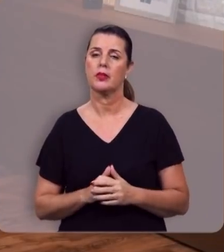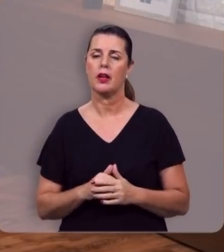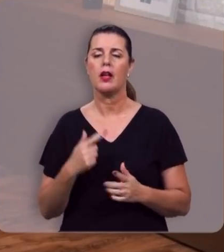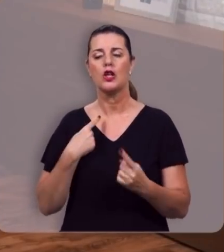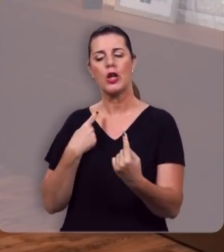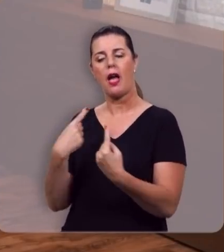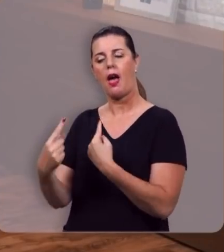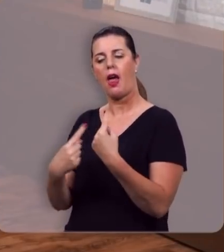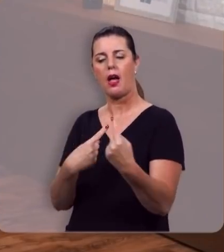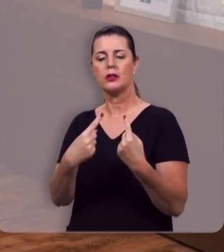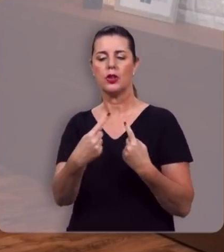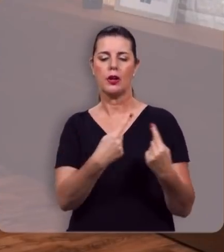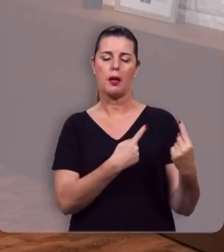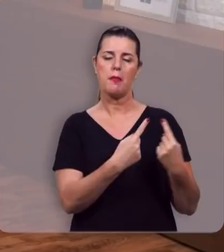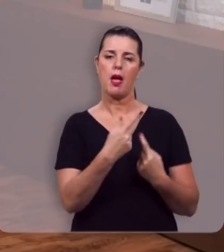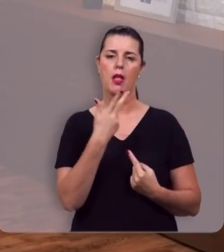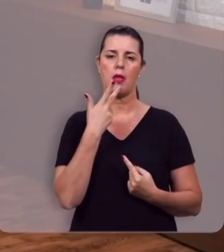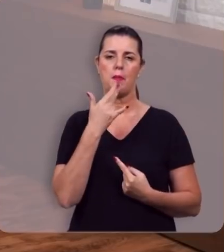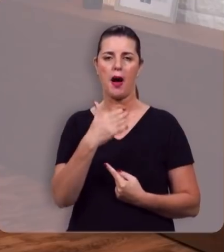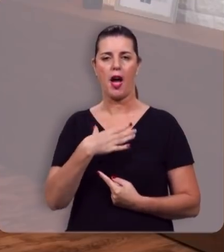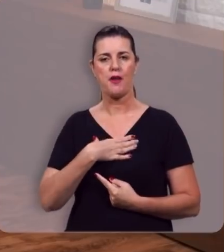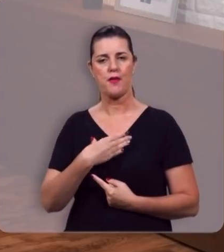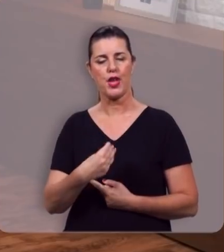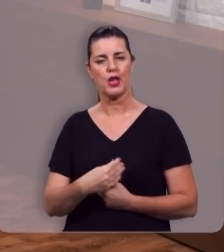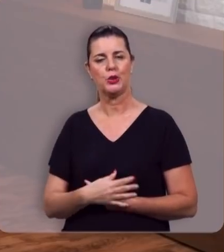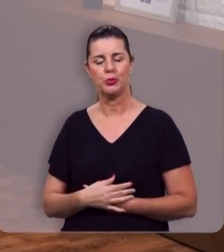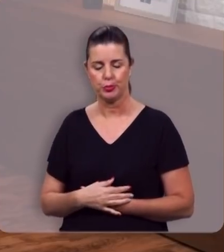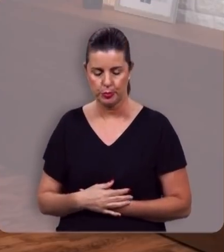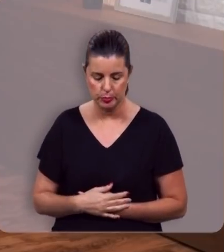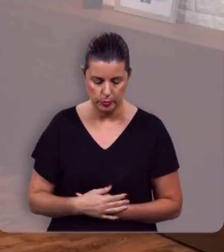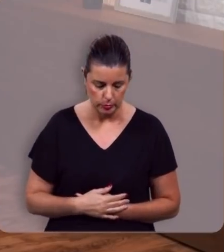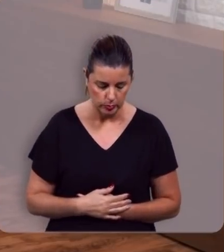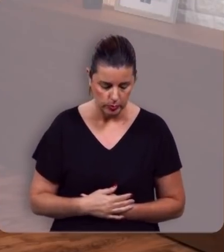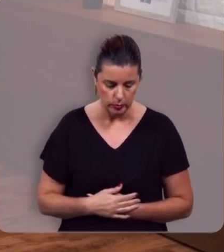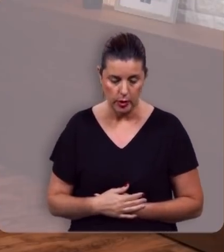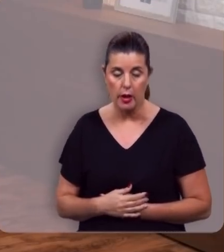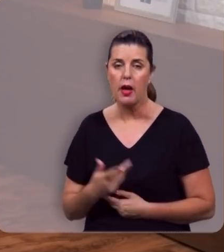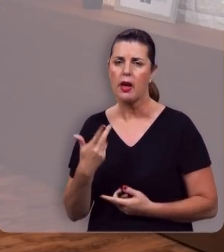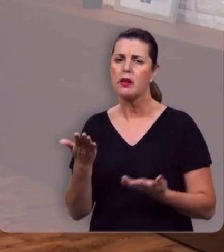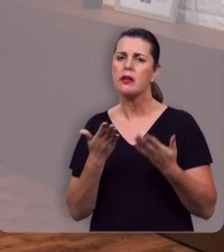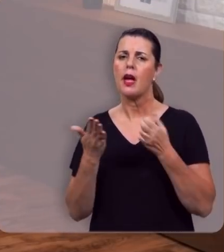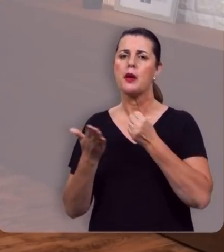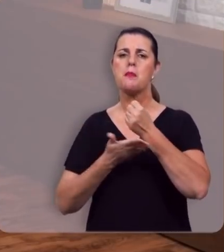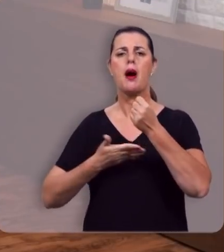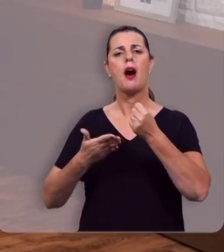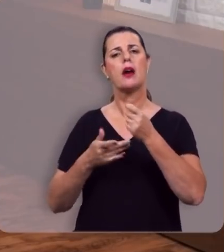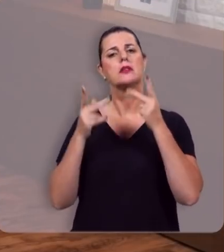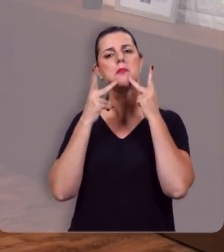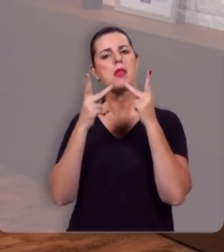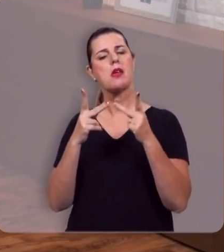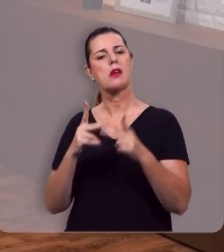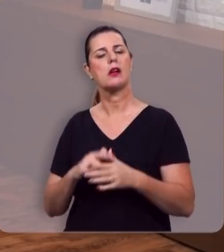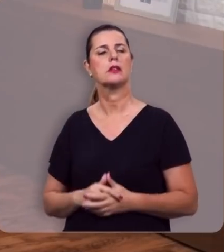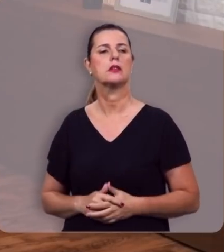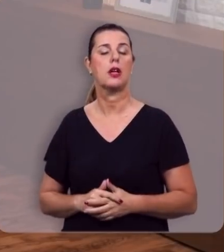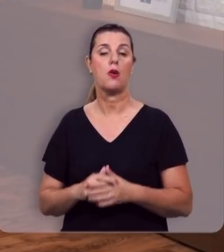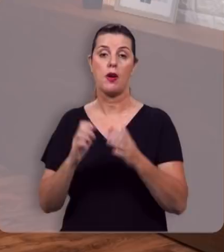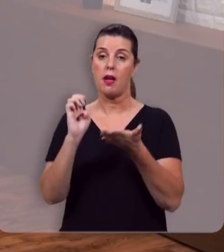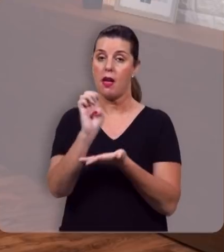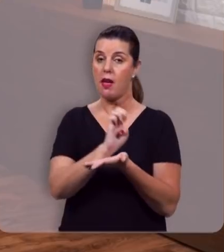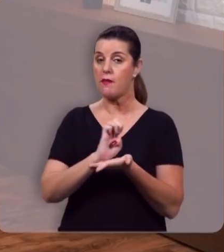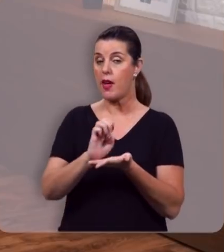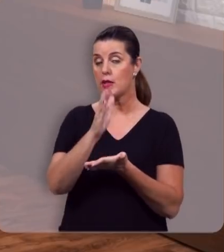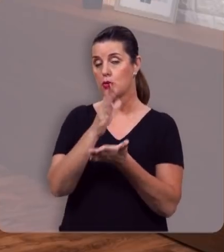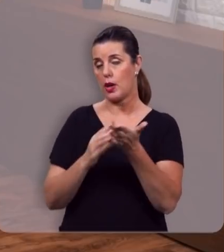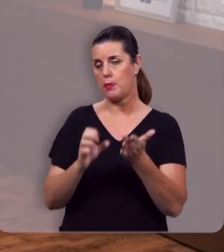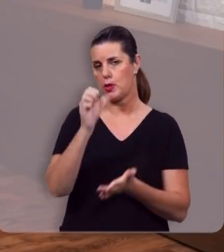é o relacionamento entre pais e filhos. E quero basear esta mensagem em Efésios